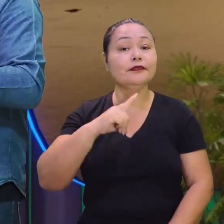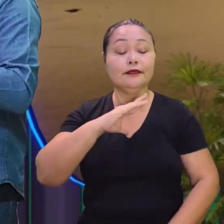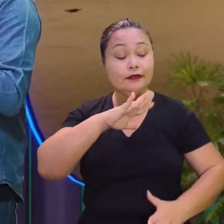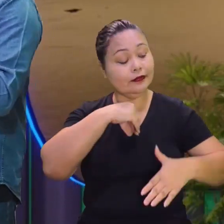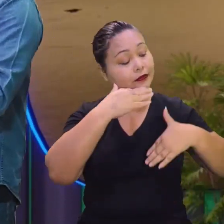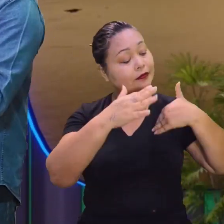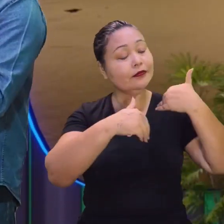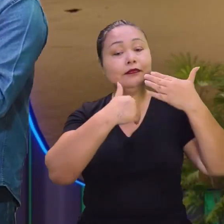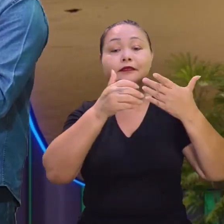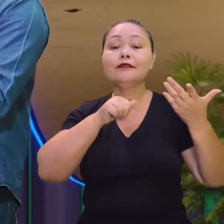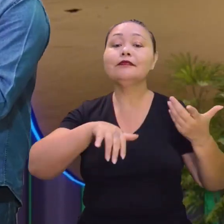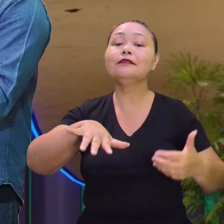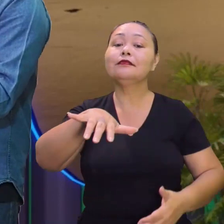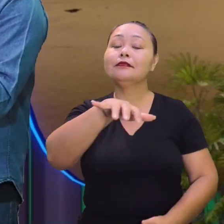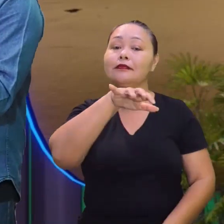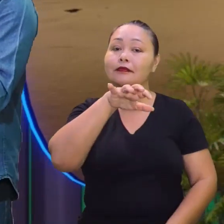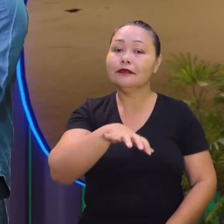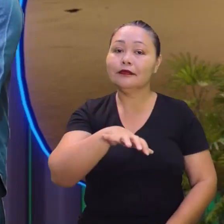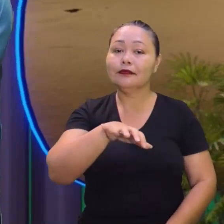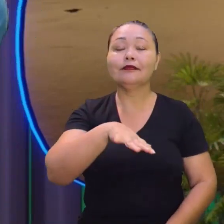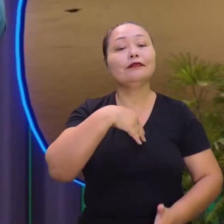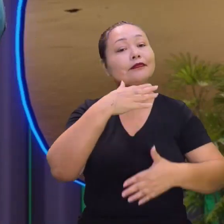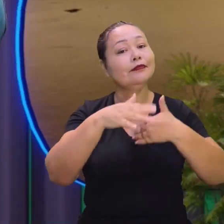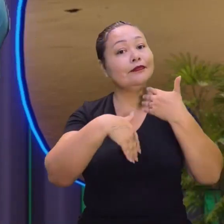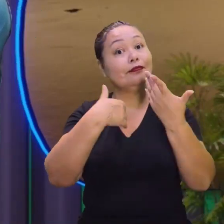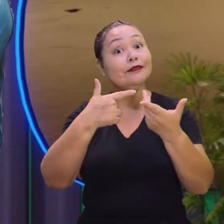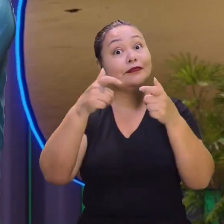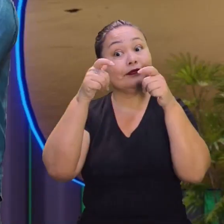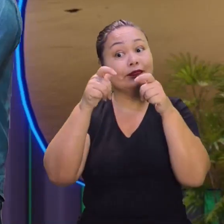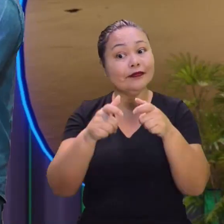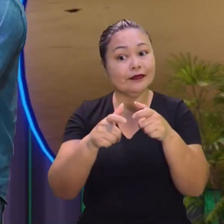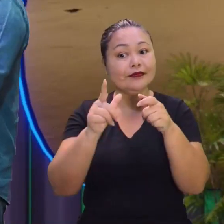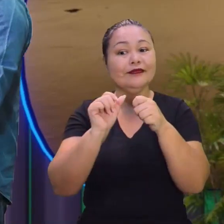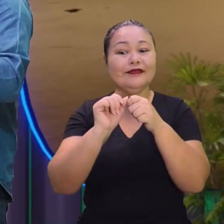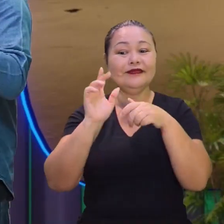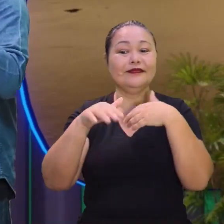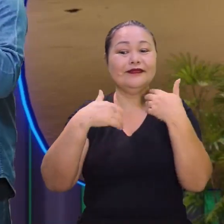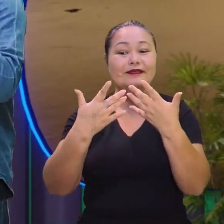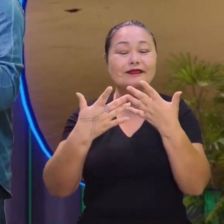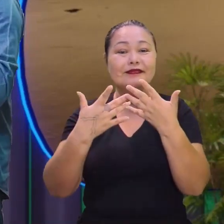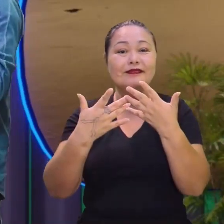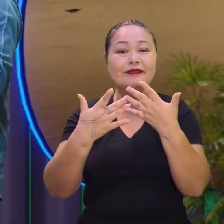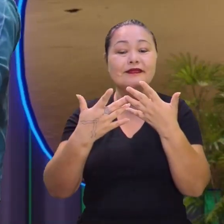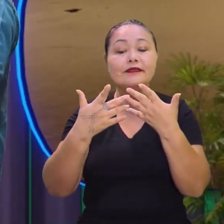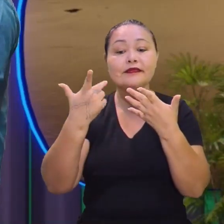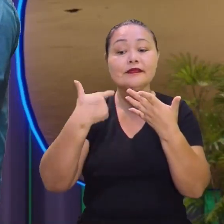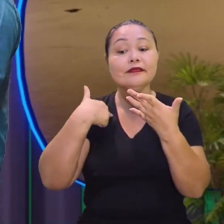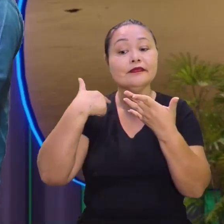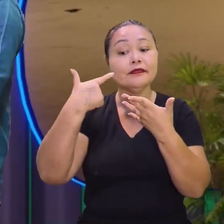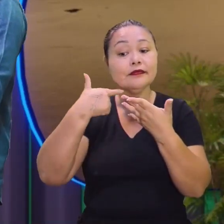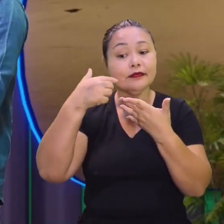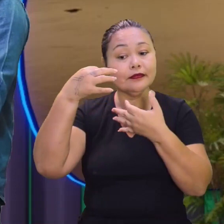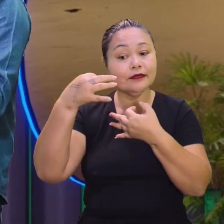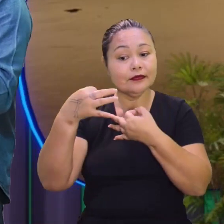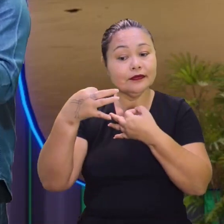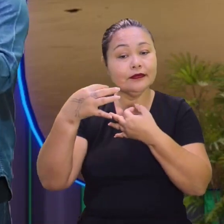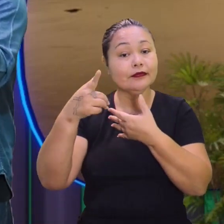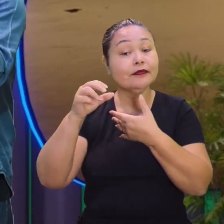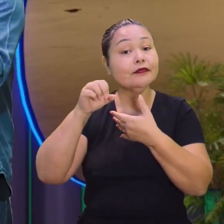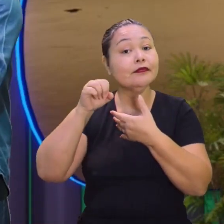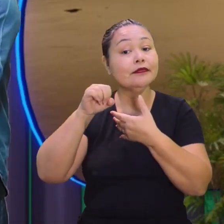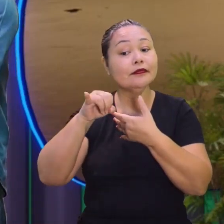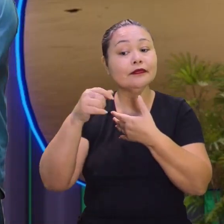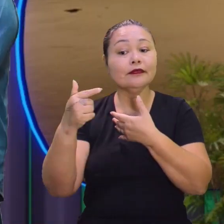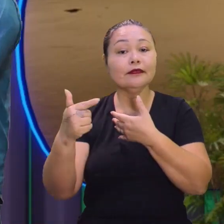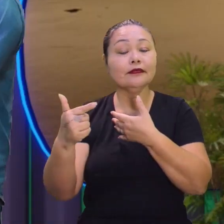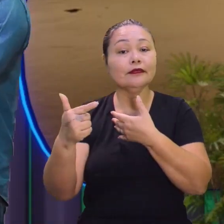um desenvolvimento regional, um desenvolvimento local, regional, de uma forma efetiva, Rogério, se